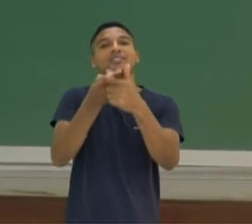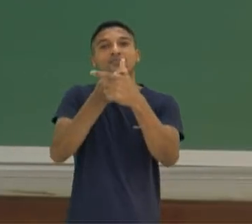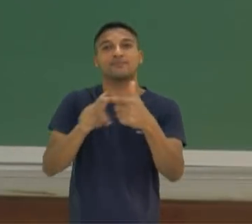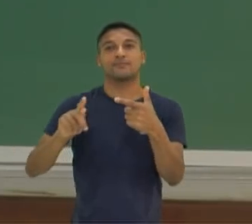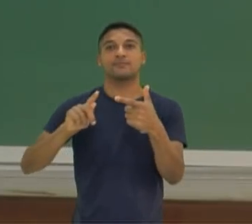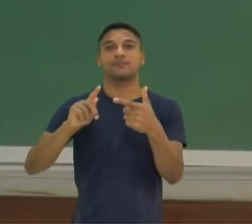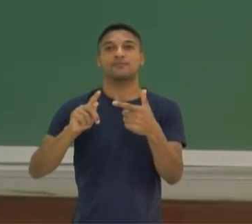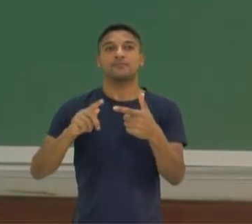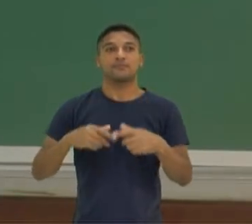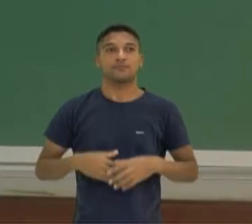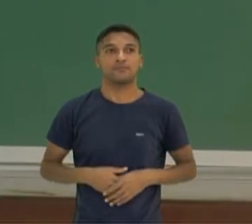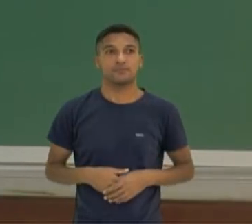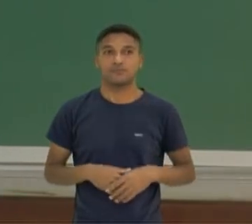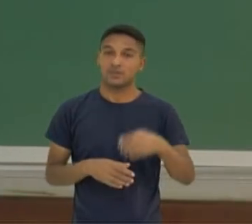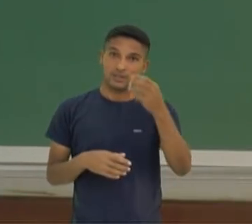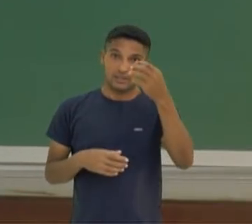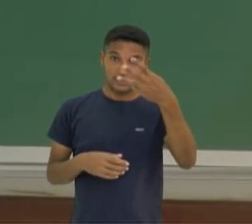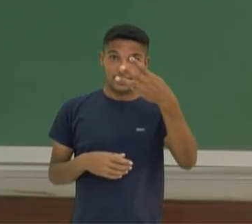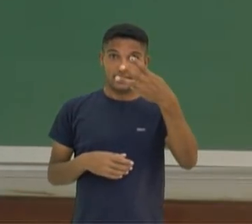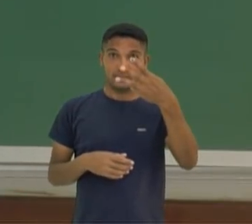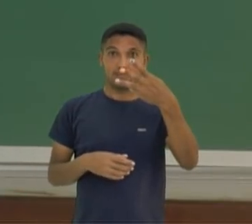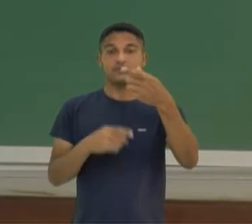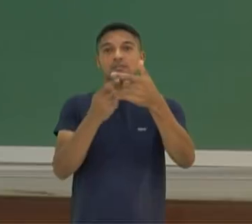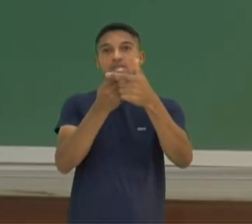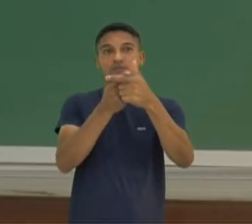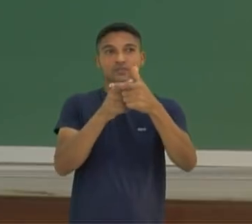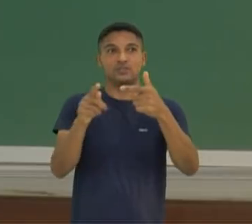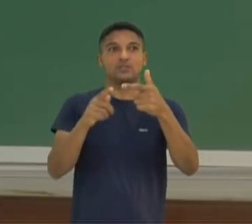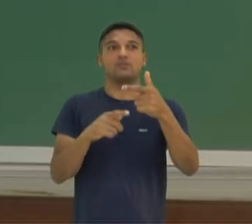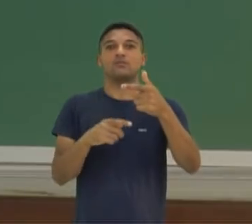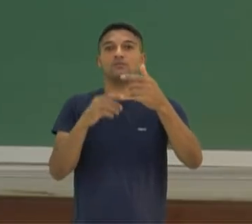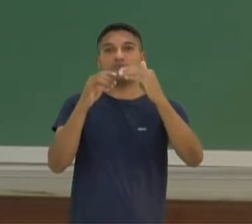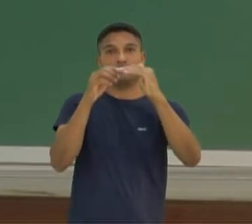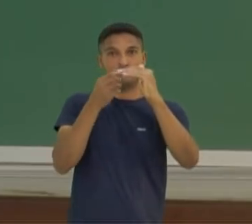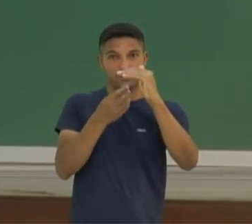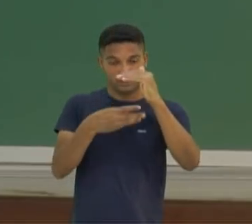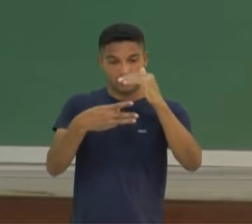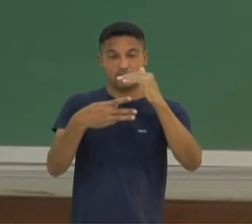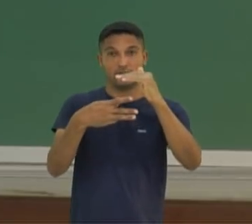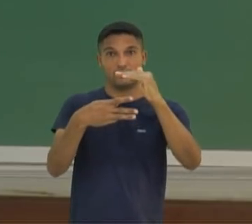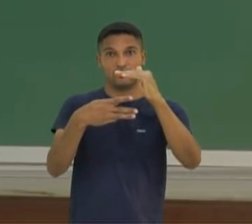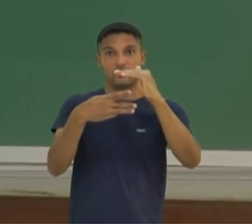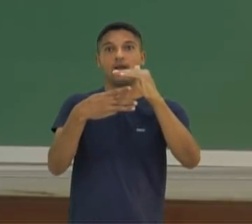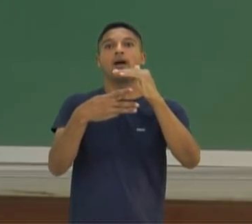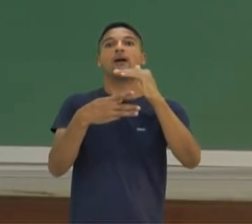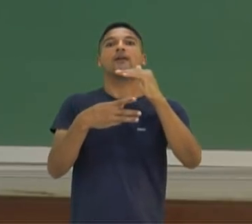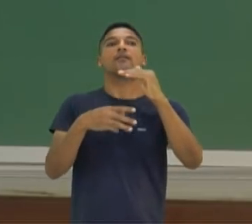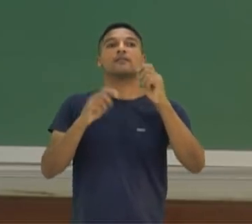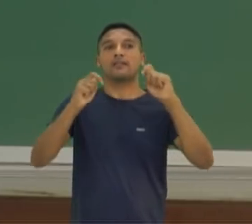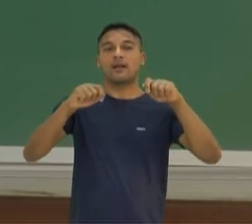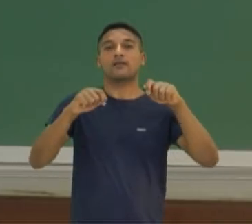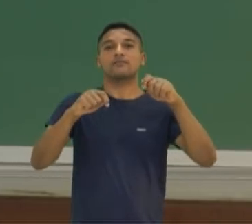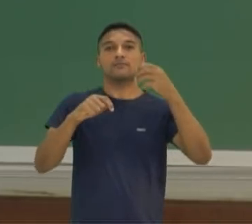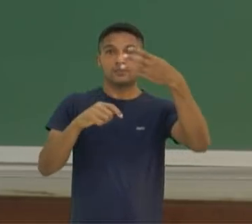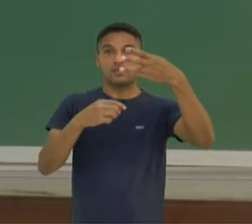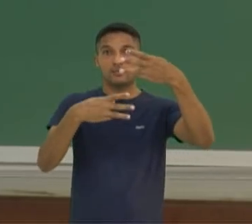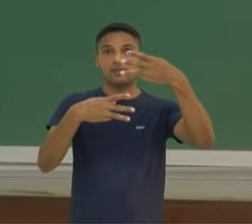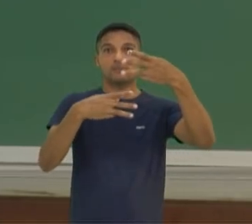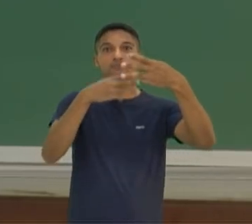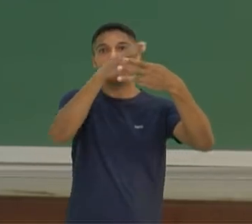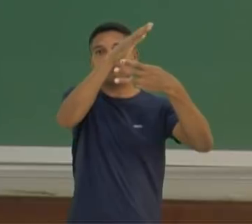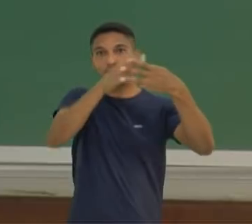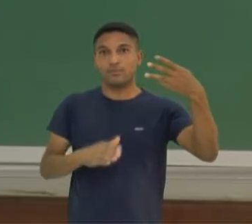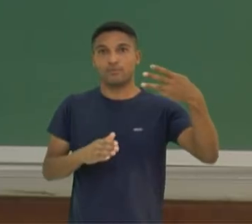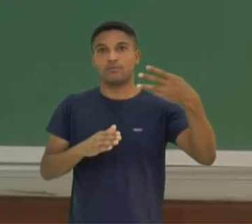Quando eu divido o 3 por 3, o que que vai me acontecer? Eu consigo eliminar esse 3 e